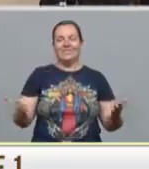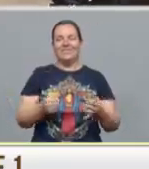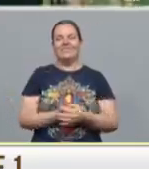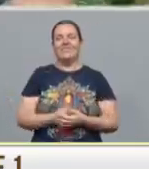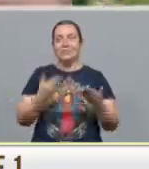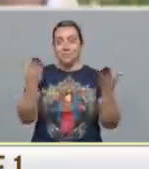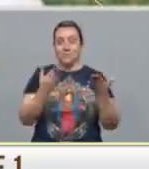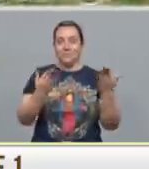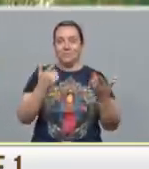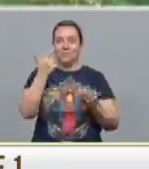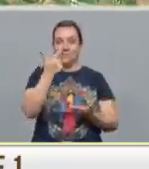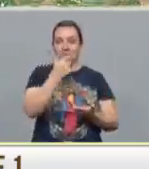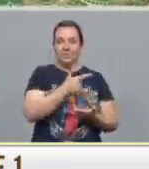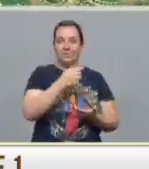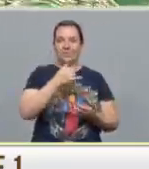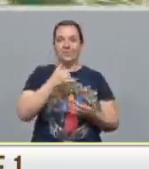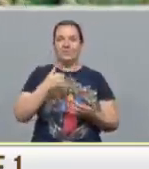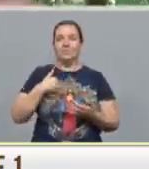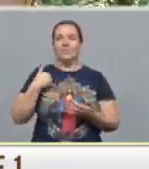Obrigado, irmão.